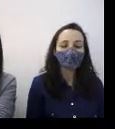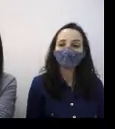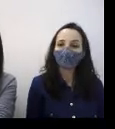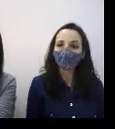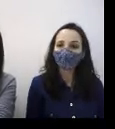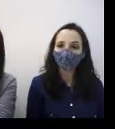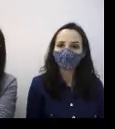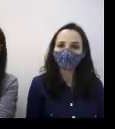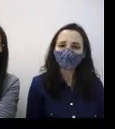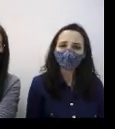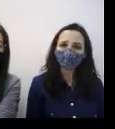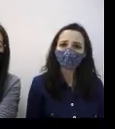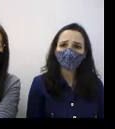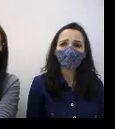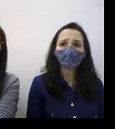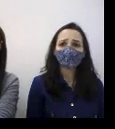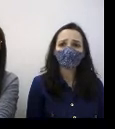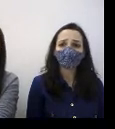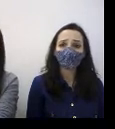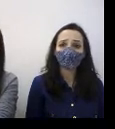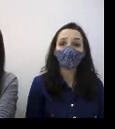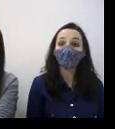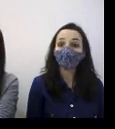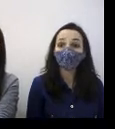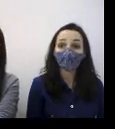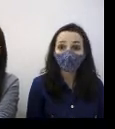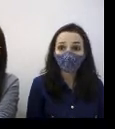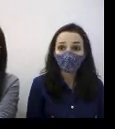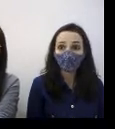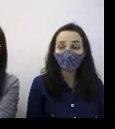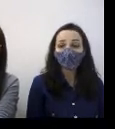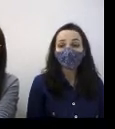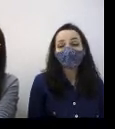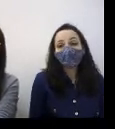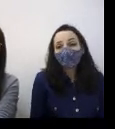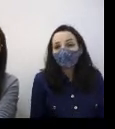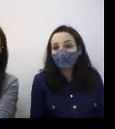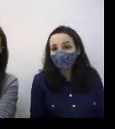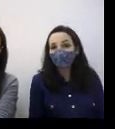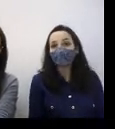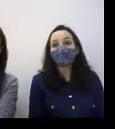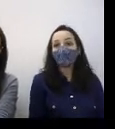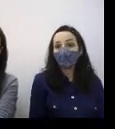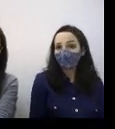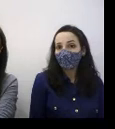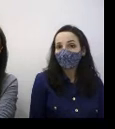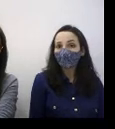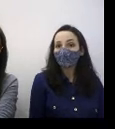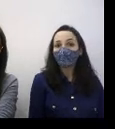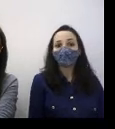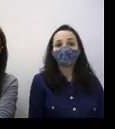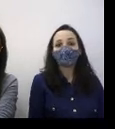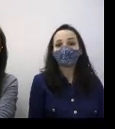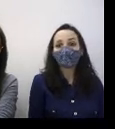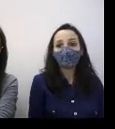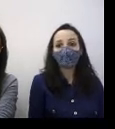assim, a identificação da depressão infantil é muito difícil, Porque se para nós adultos já é complicado